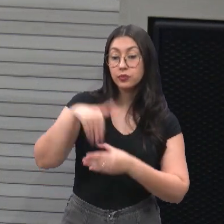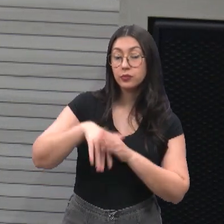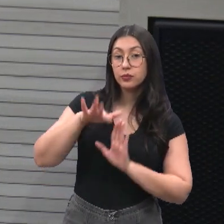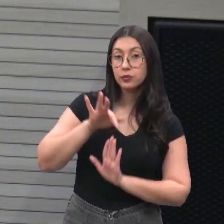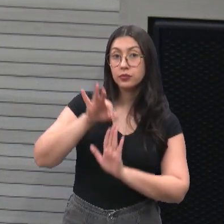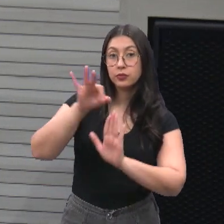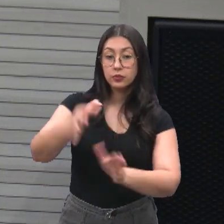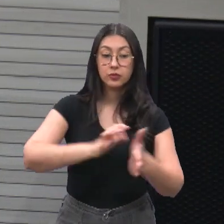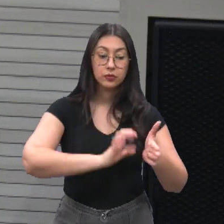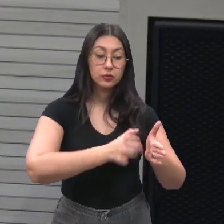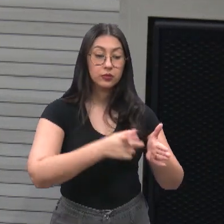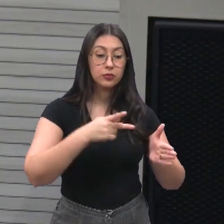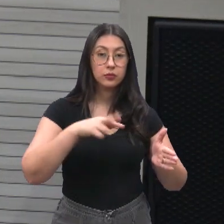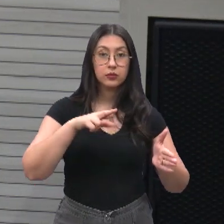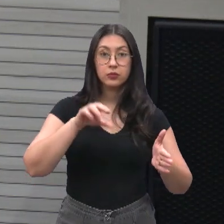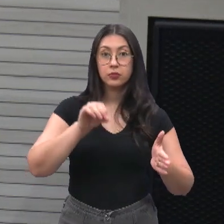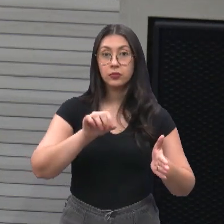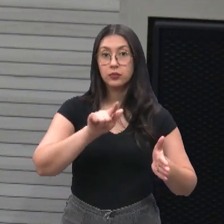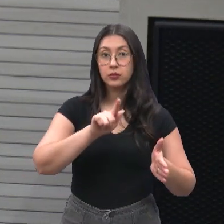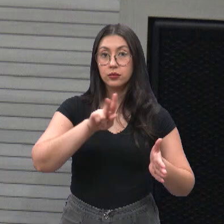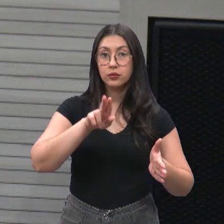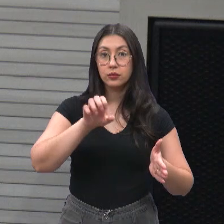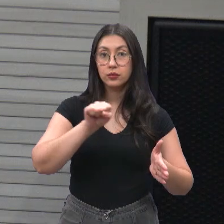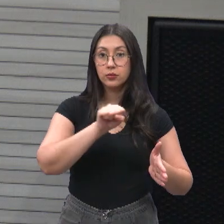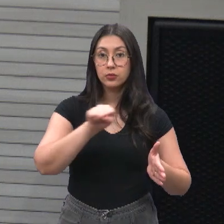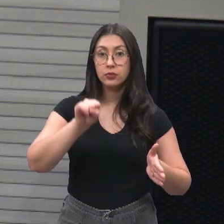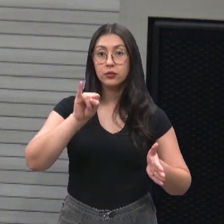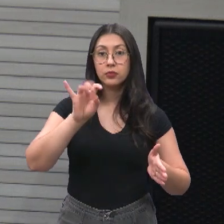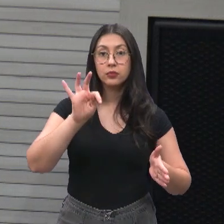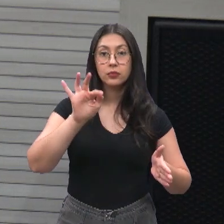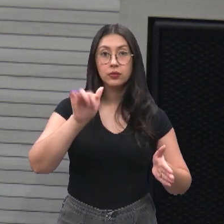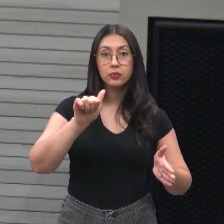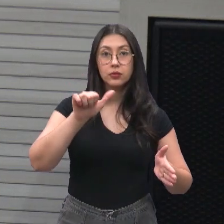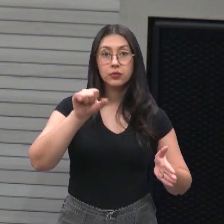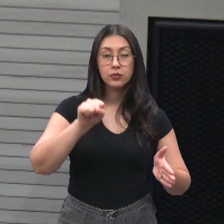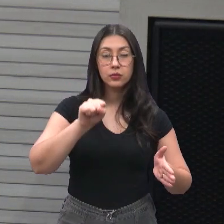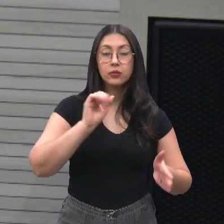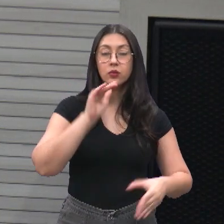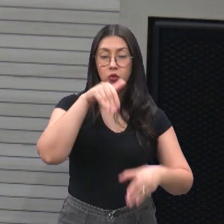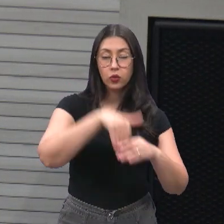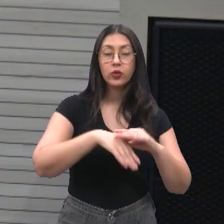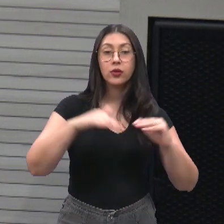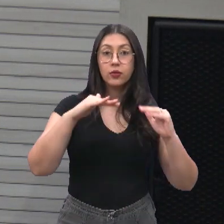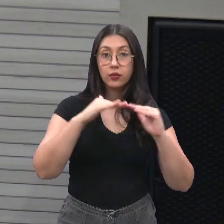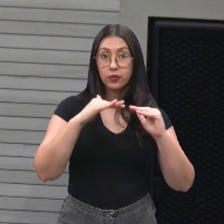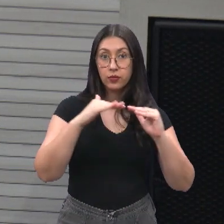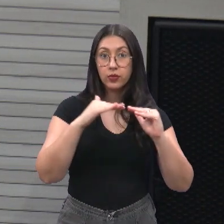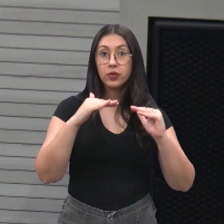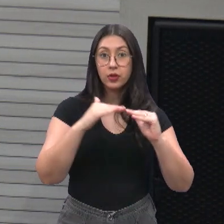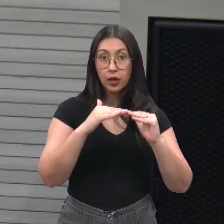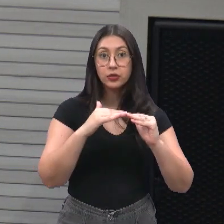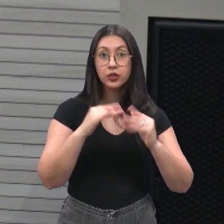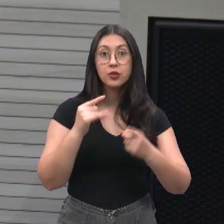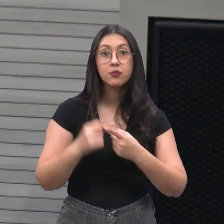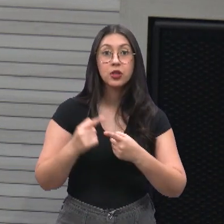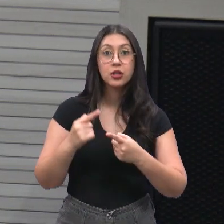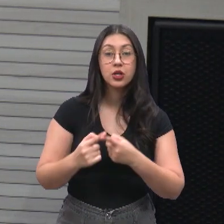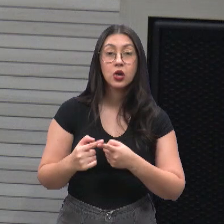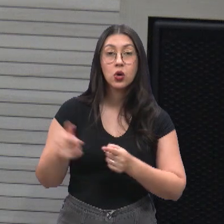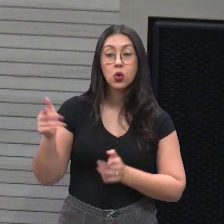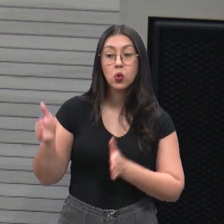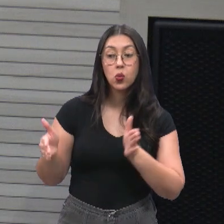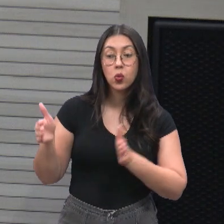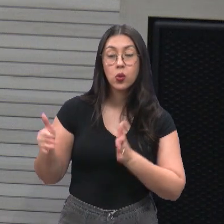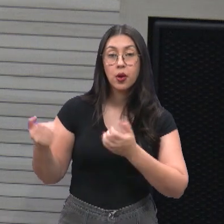Progressistas favoravelmente a esse projeto de lei 241/2025, que eleva a idade máxima permitida dos